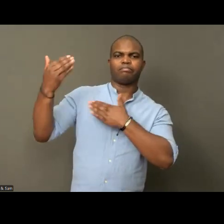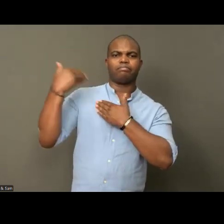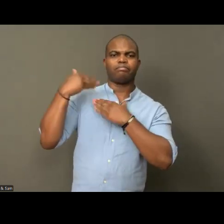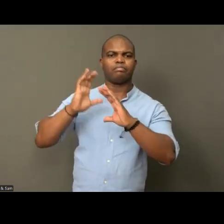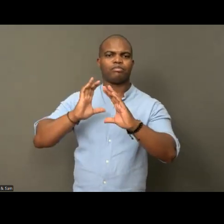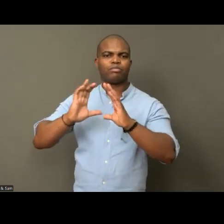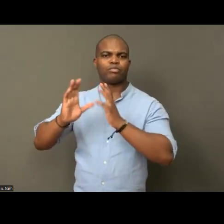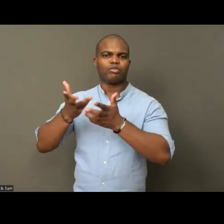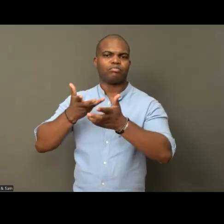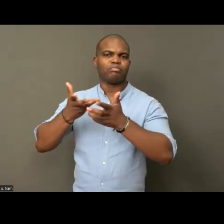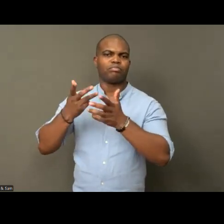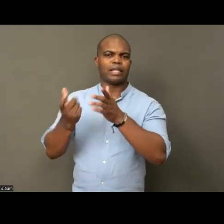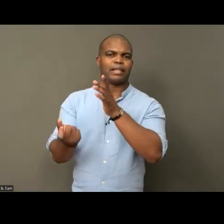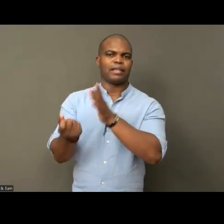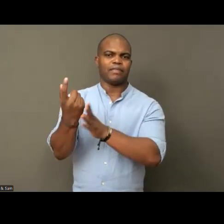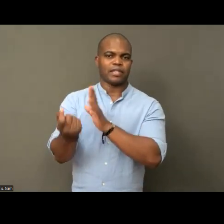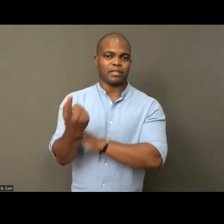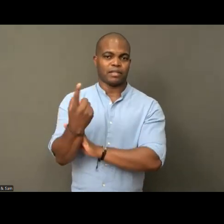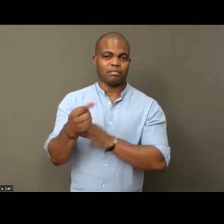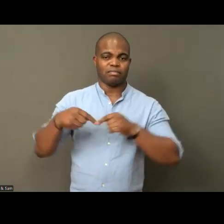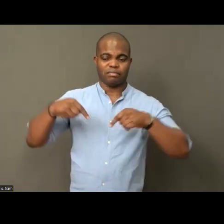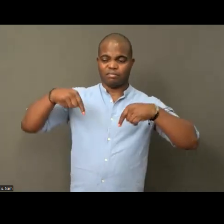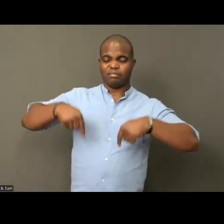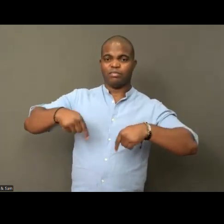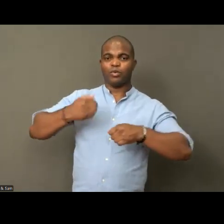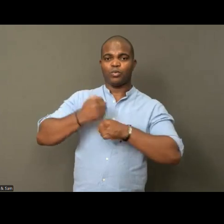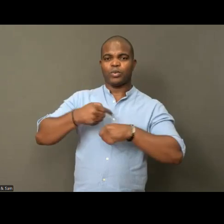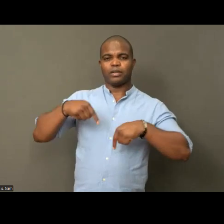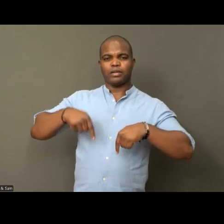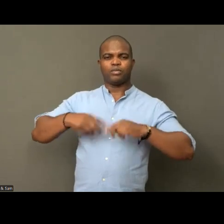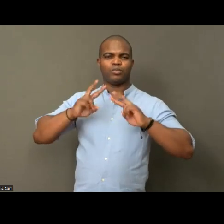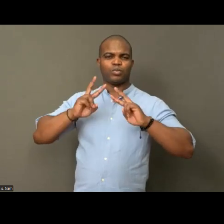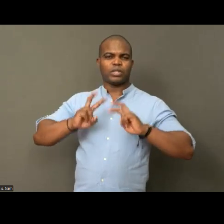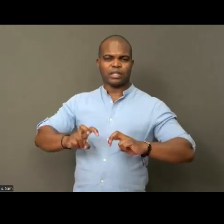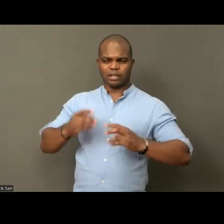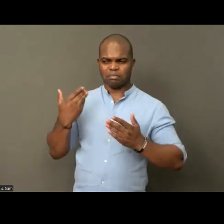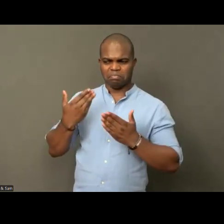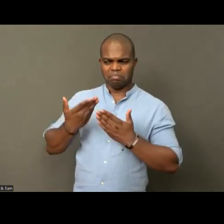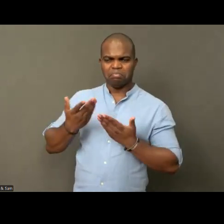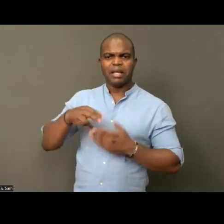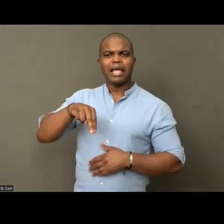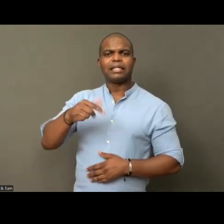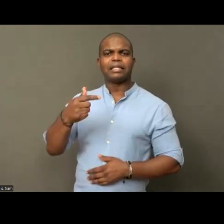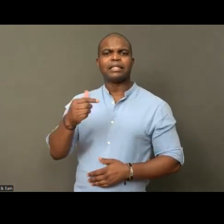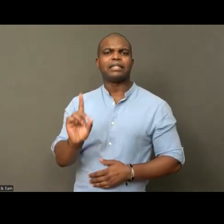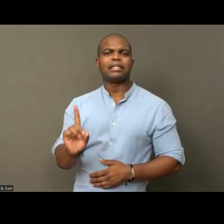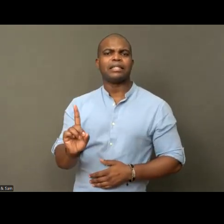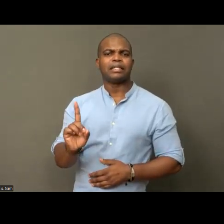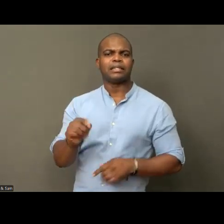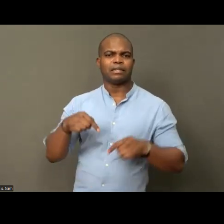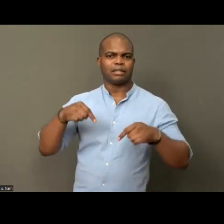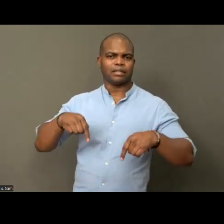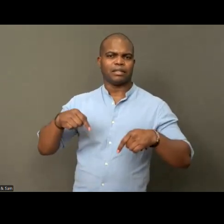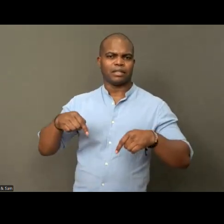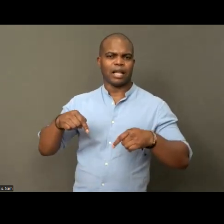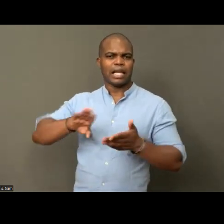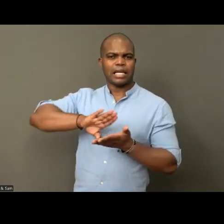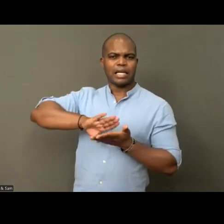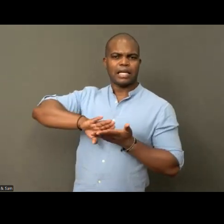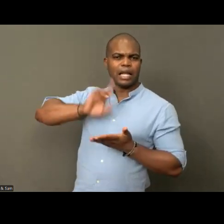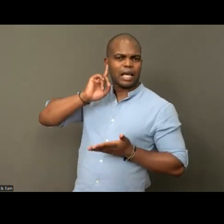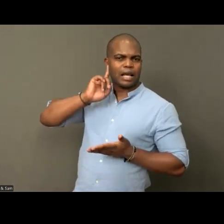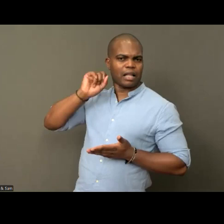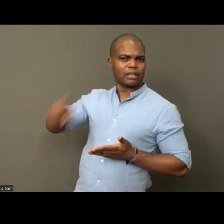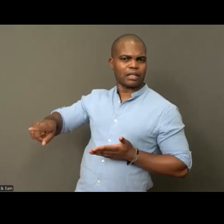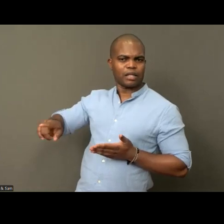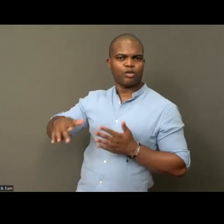Doenças at the Tropicais Task Force for Global Negligenciadas, Health. aqui I na will Força be your Tarefa para a host for the Saúde next Mundial. Eu serei couple of hours, and a sua I'm anfitriã para as honored to próximas welcome horas e you all tenho a to